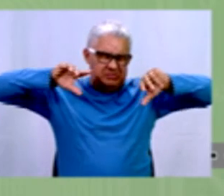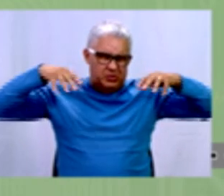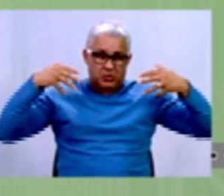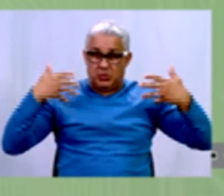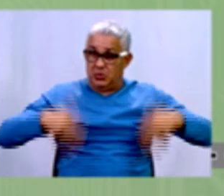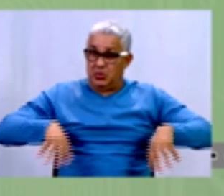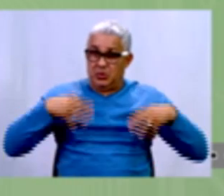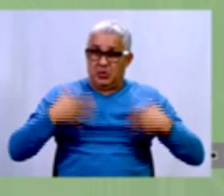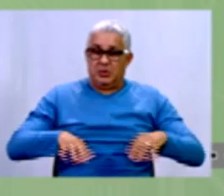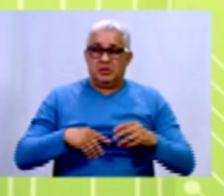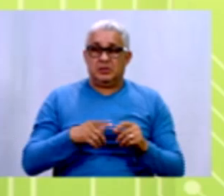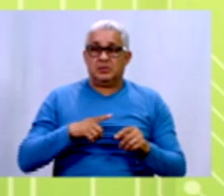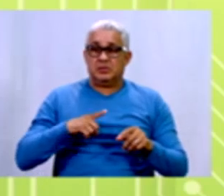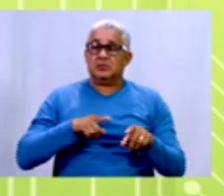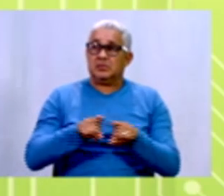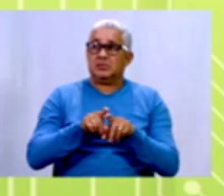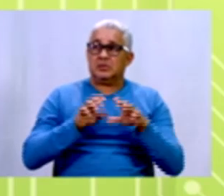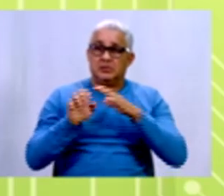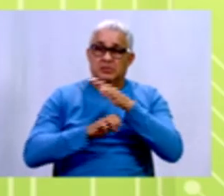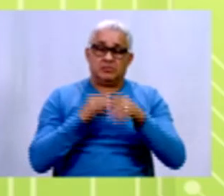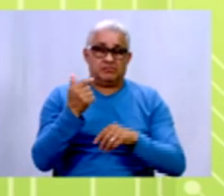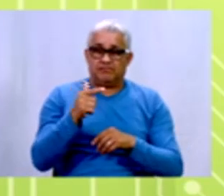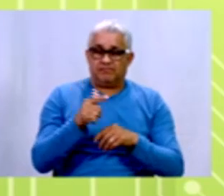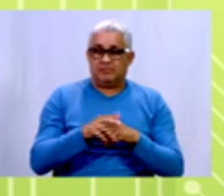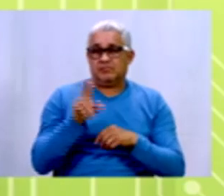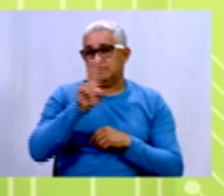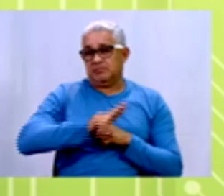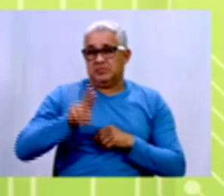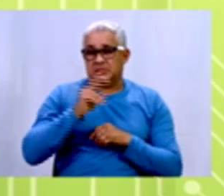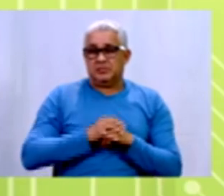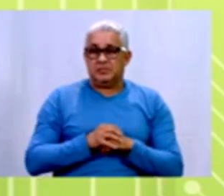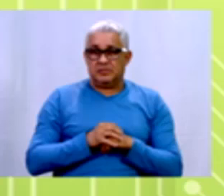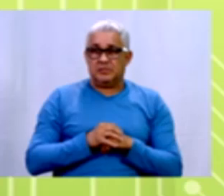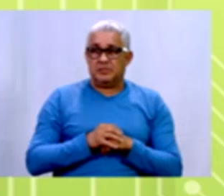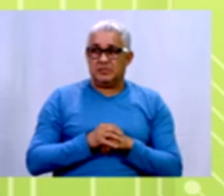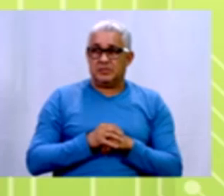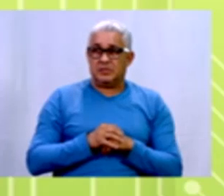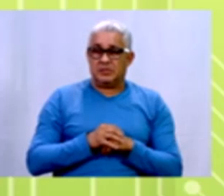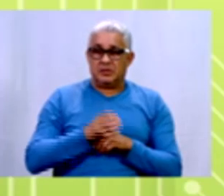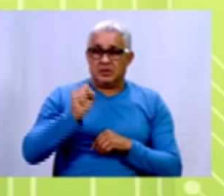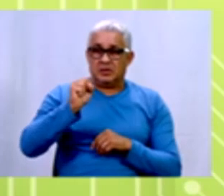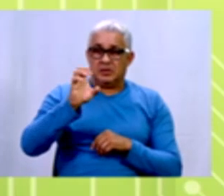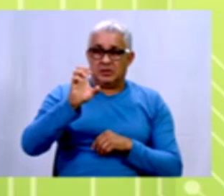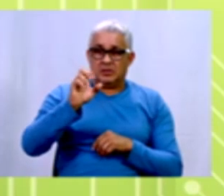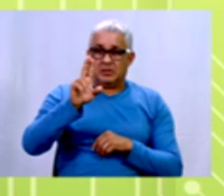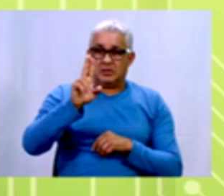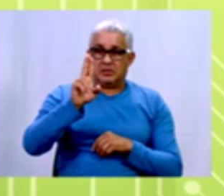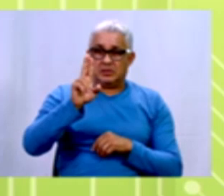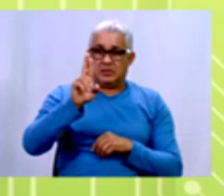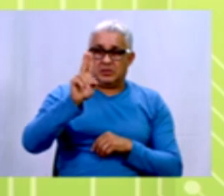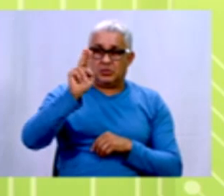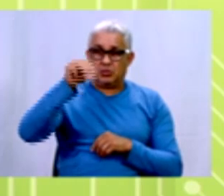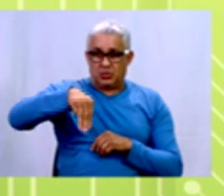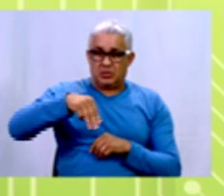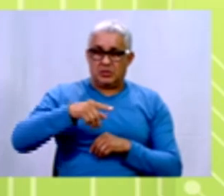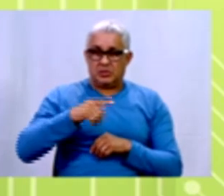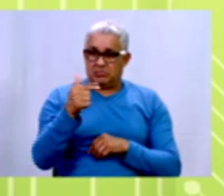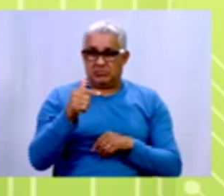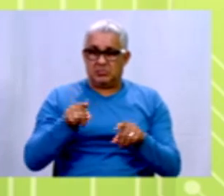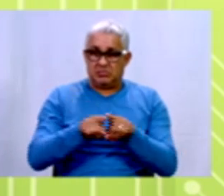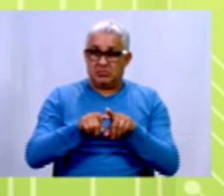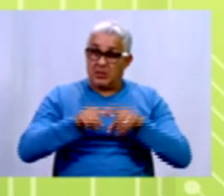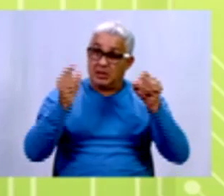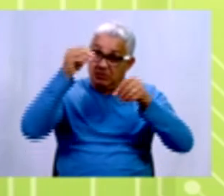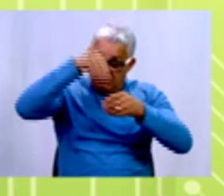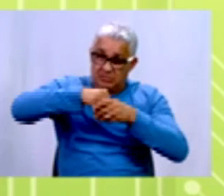né? Muitas vezes as empresas não estão usando ainda propriamente dito o Scrum, mas estão trabalhando